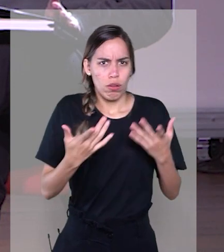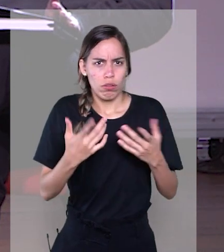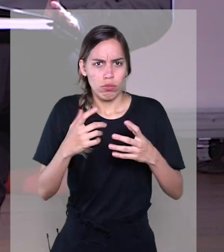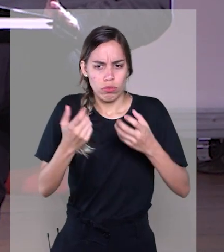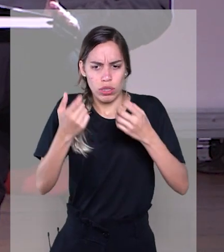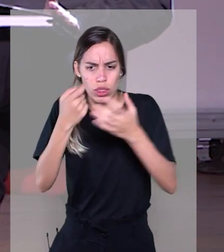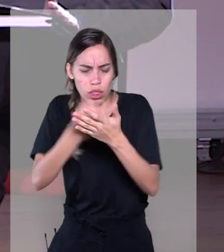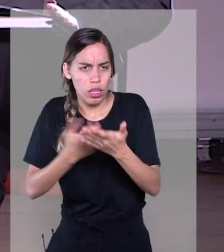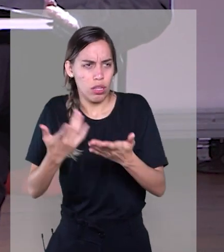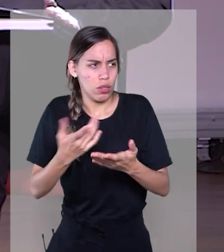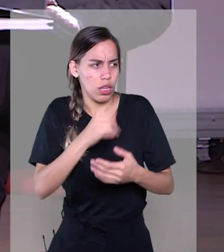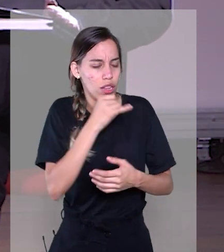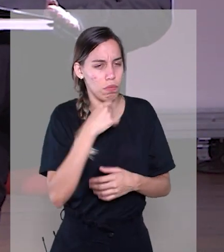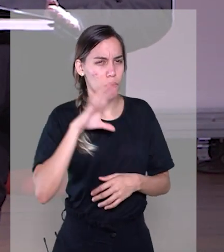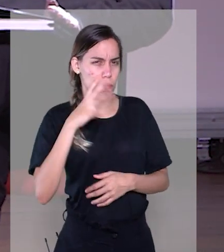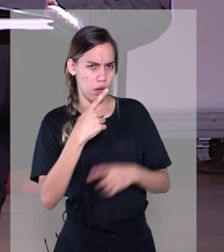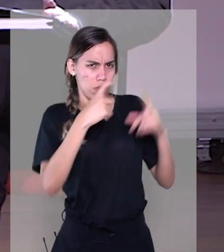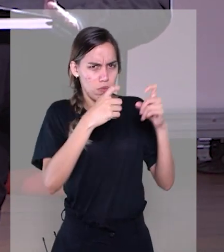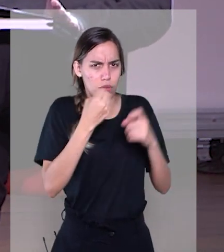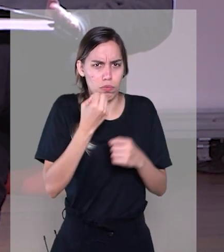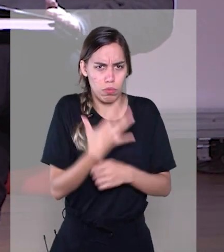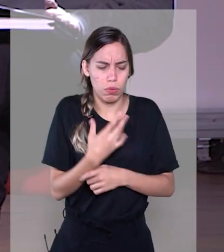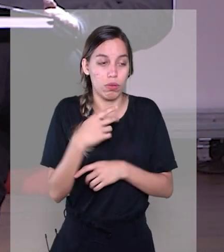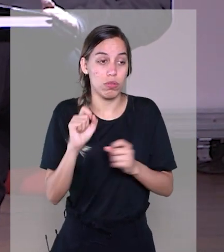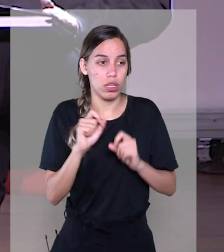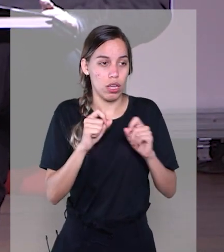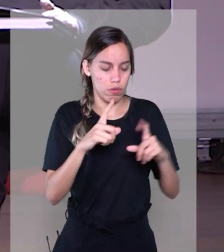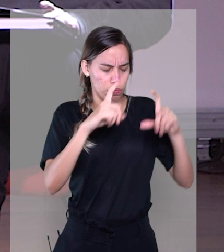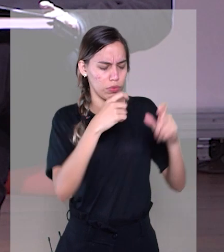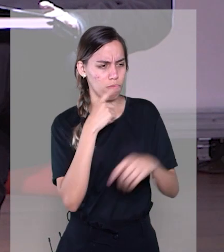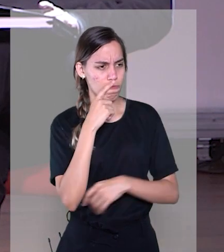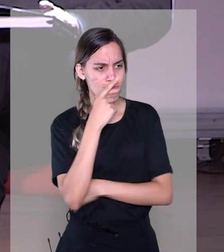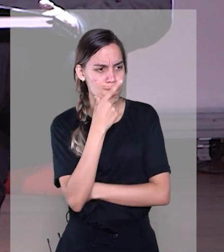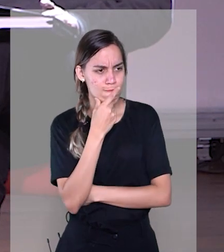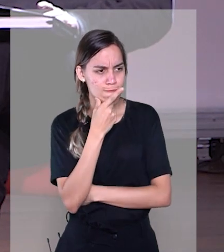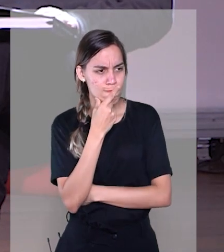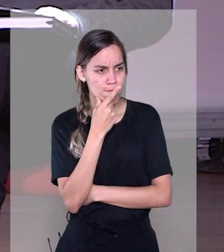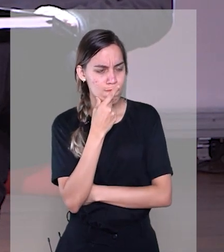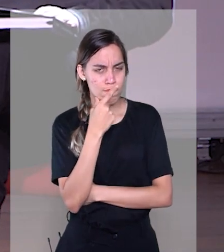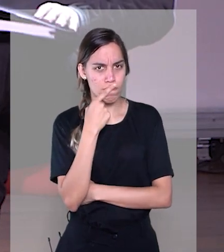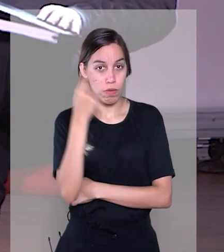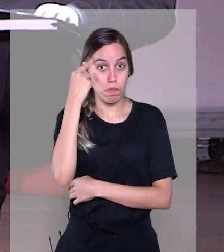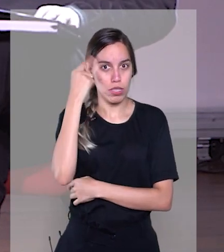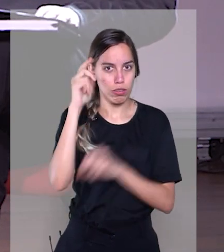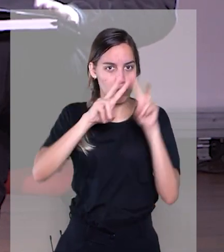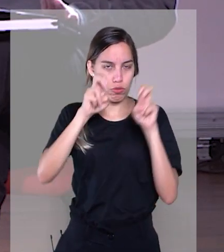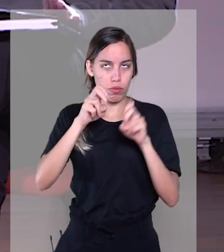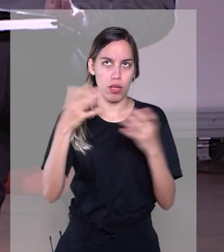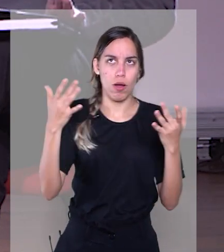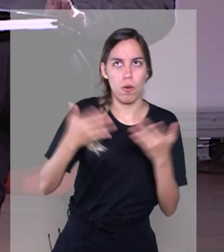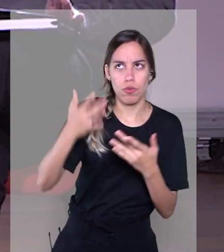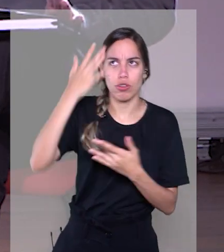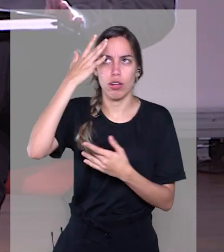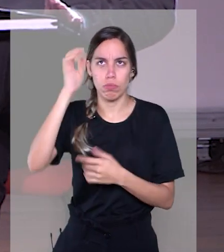não se explica. É aquela que nos deixa pensando nela até amanhã ou até depois. Então, e esse